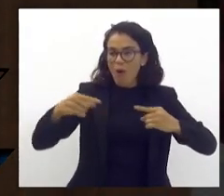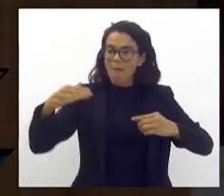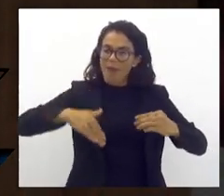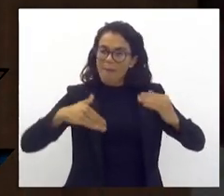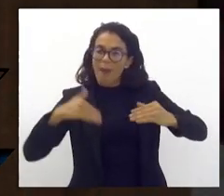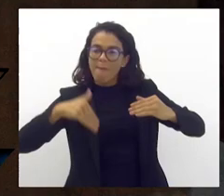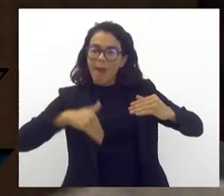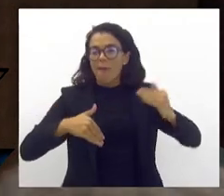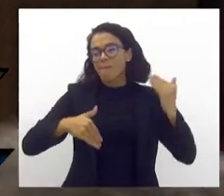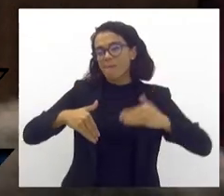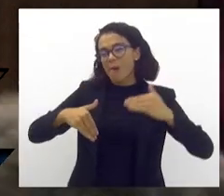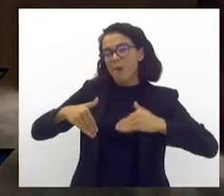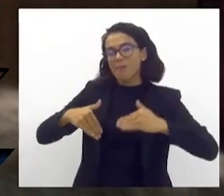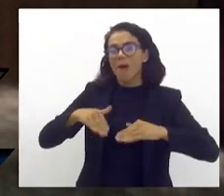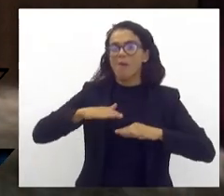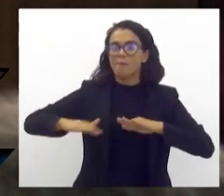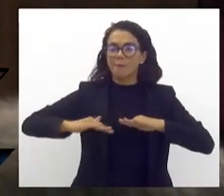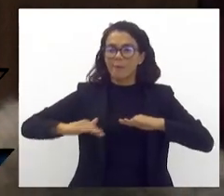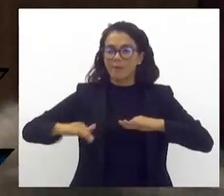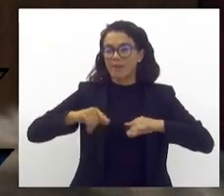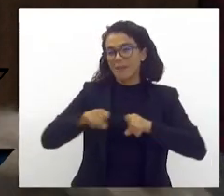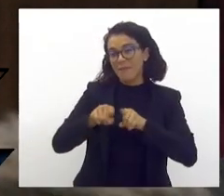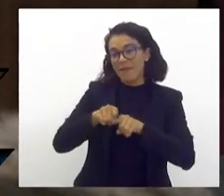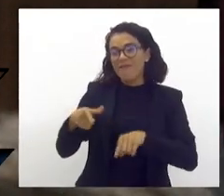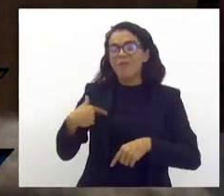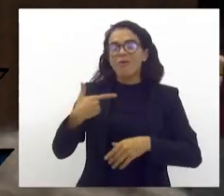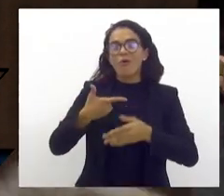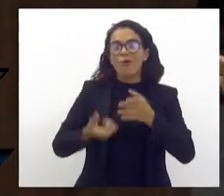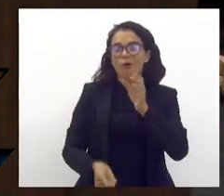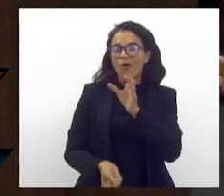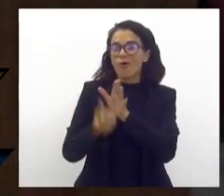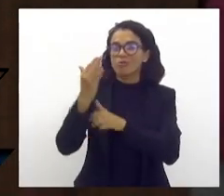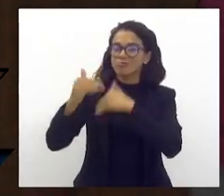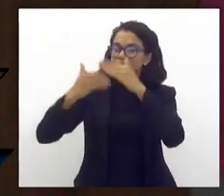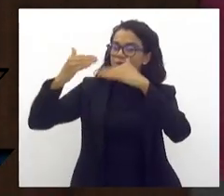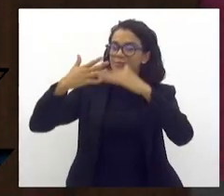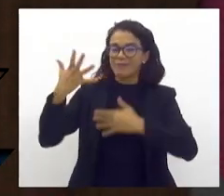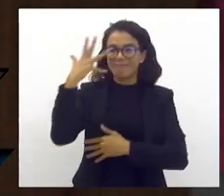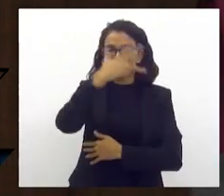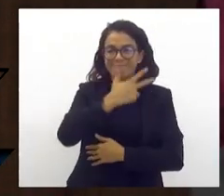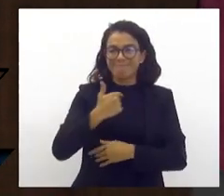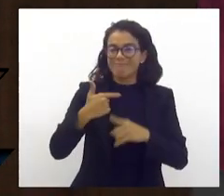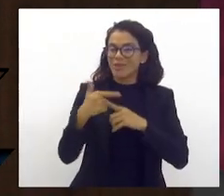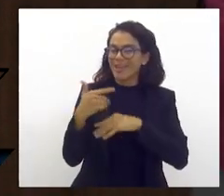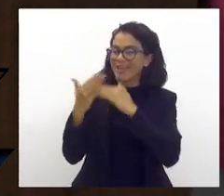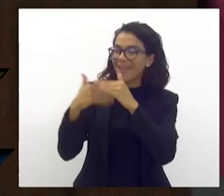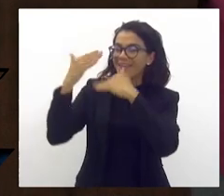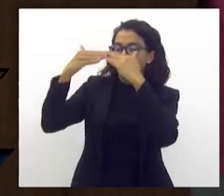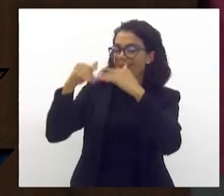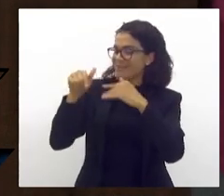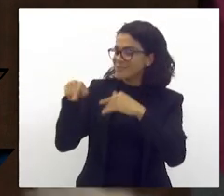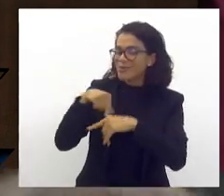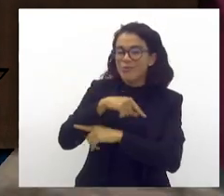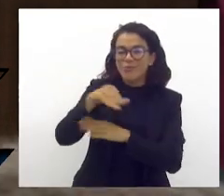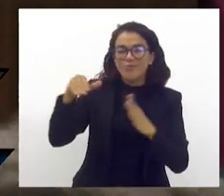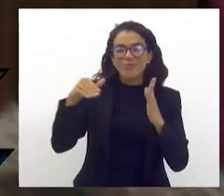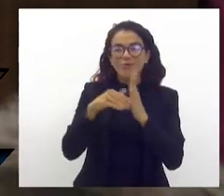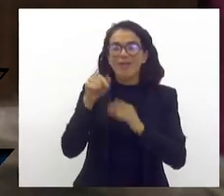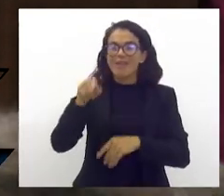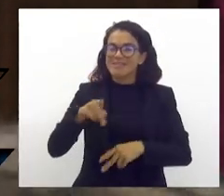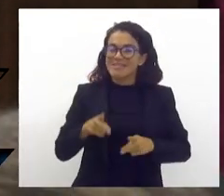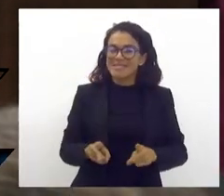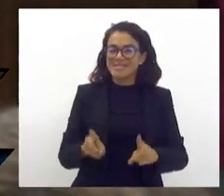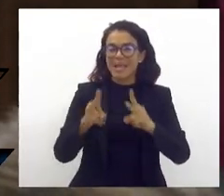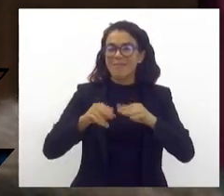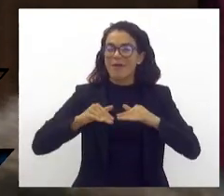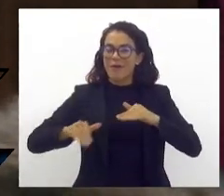b-girl, MC, beatmaker, vamos construir esse movimento lindo, porque quem cresce com tudo isso é sempre e sempre